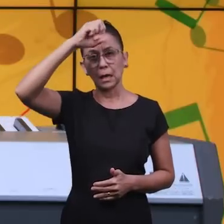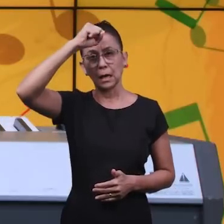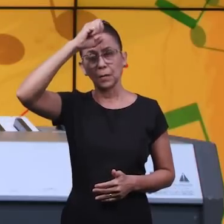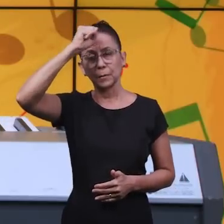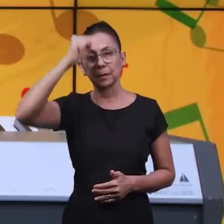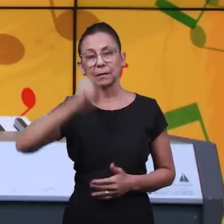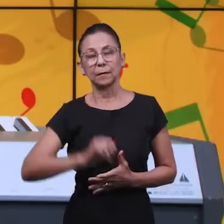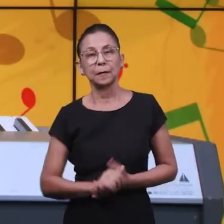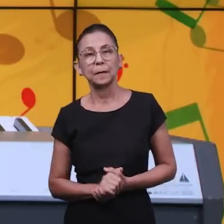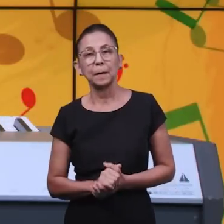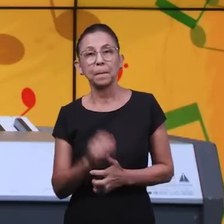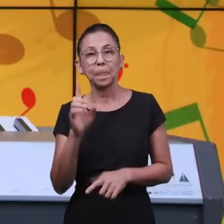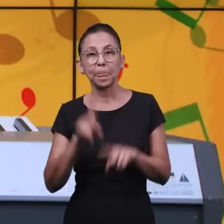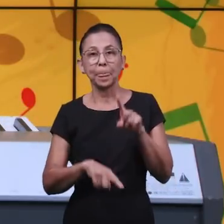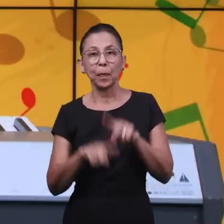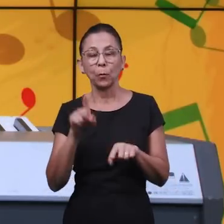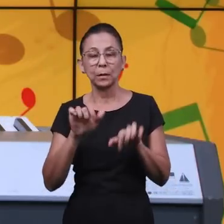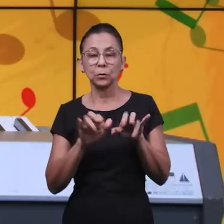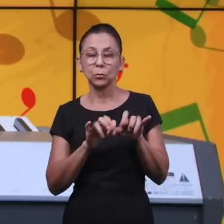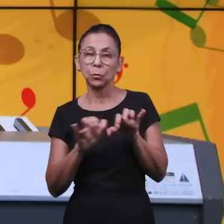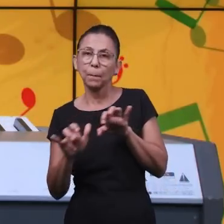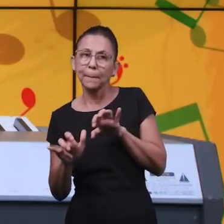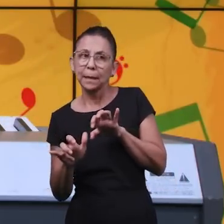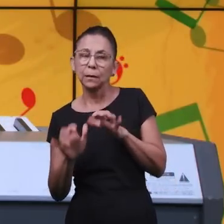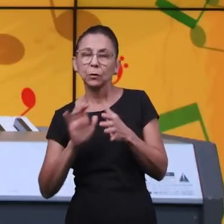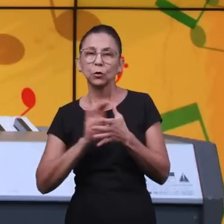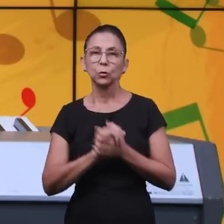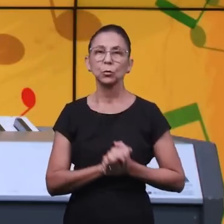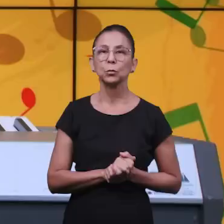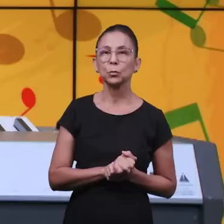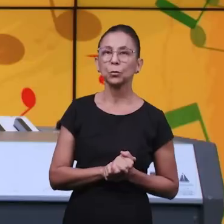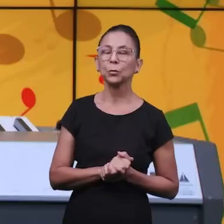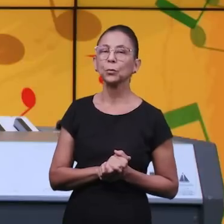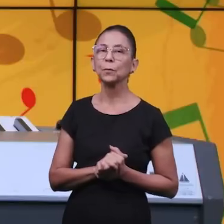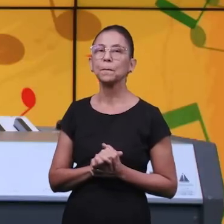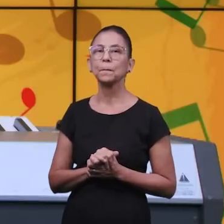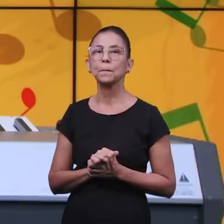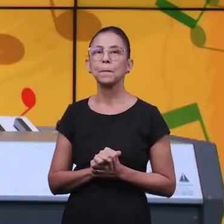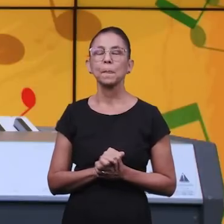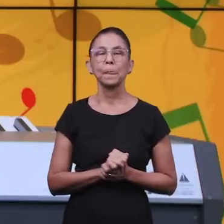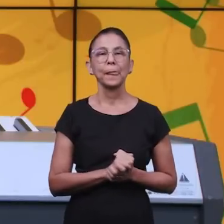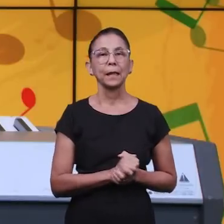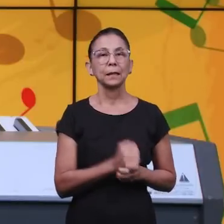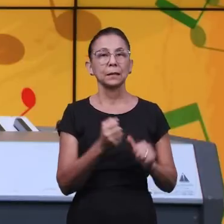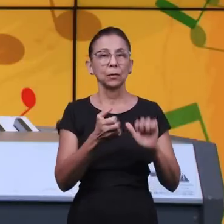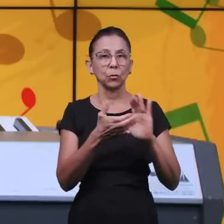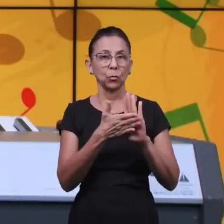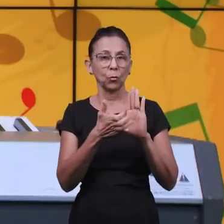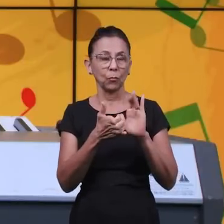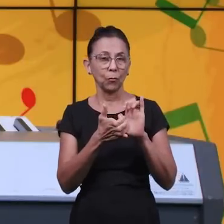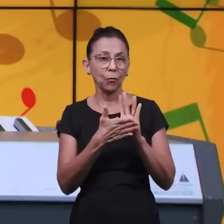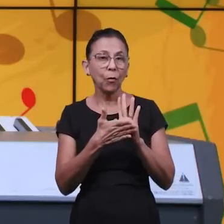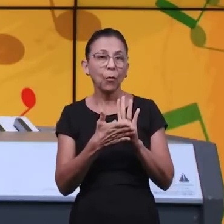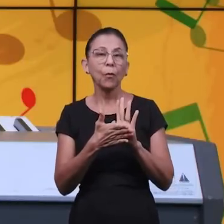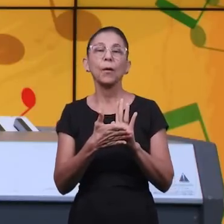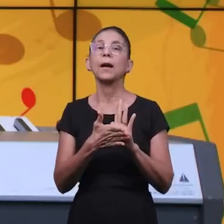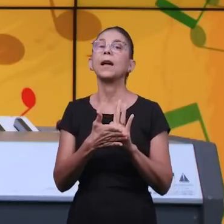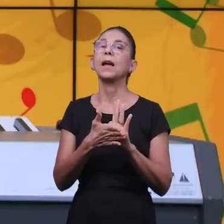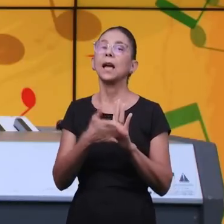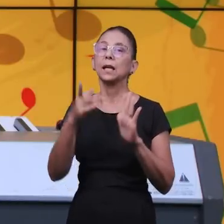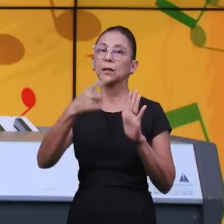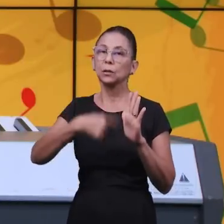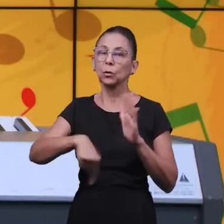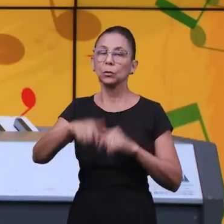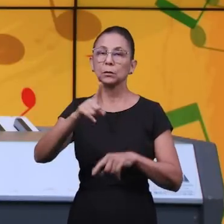o instrumental que tem após o coro, indo para a segunda estrofe do louvor. Será para